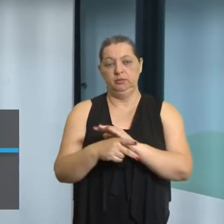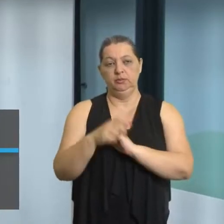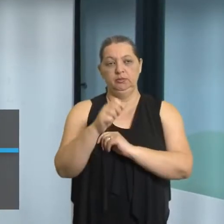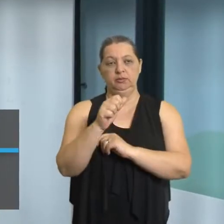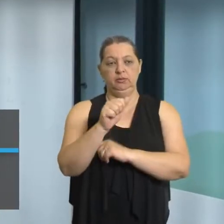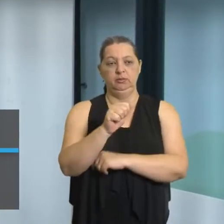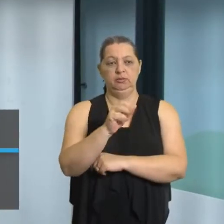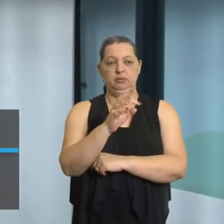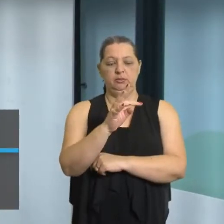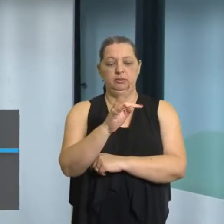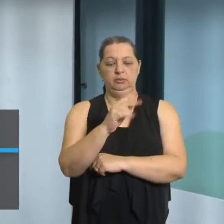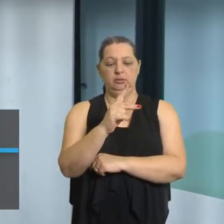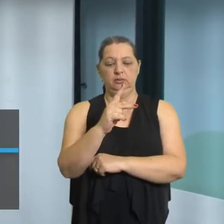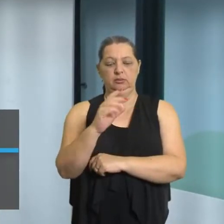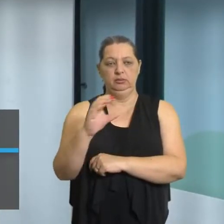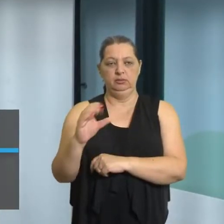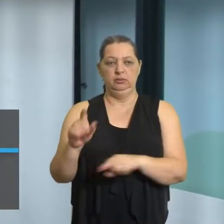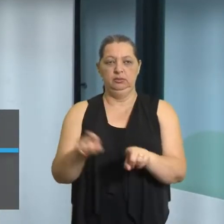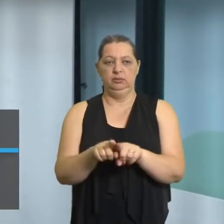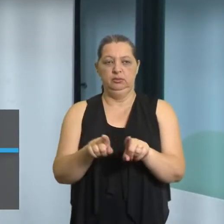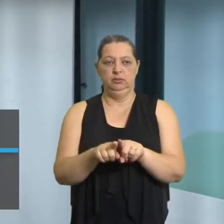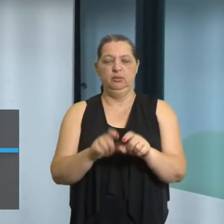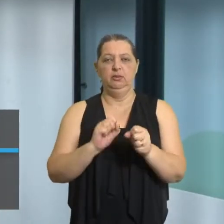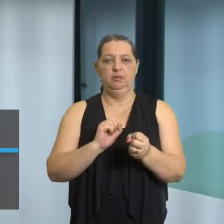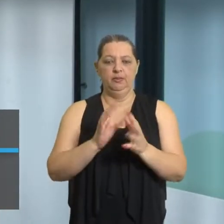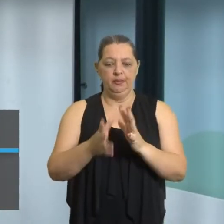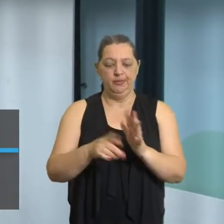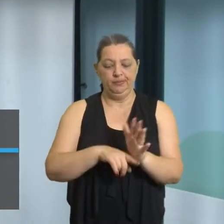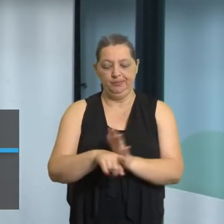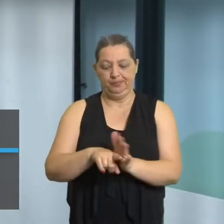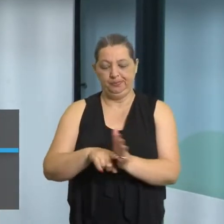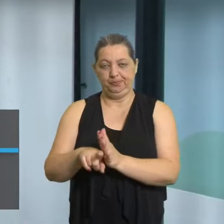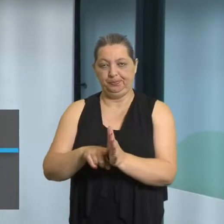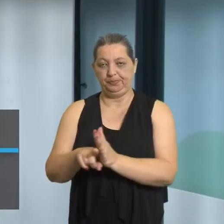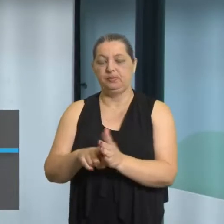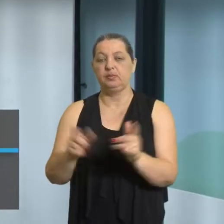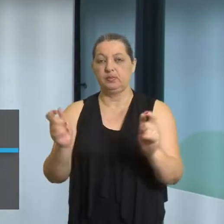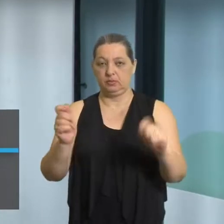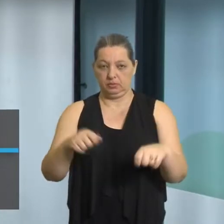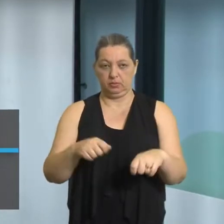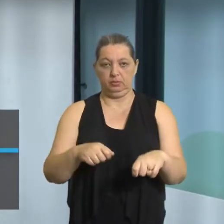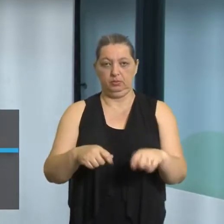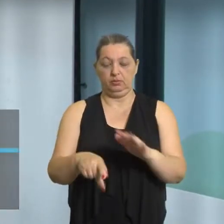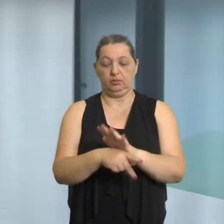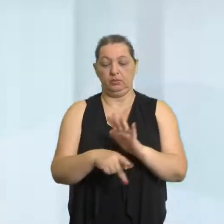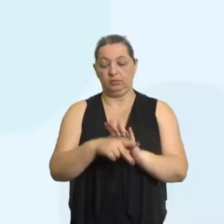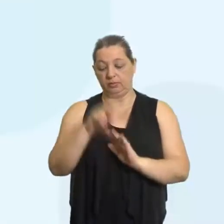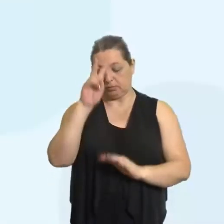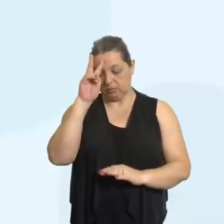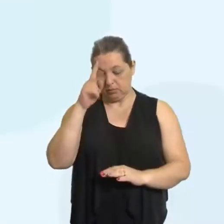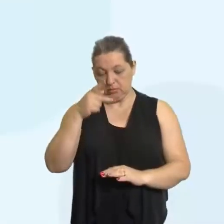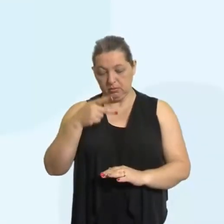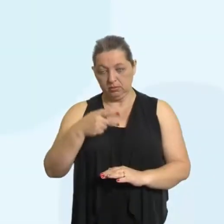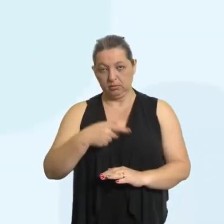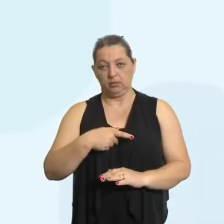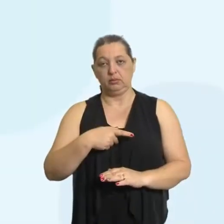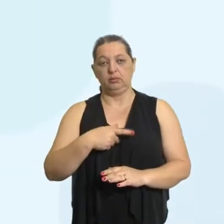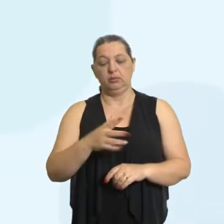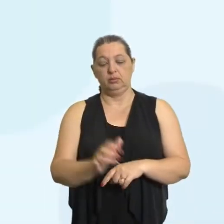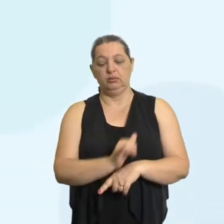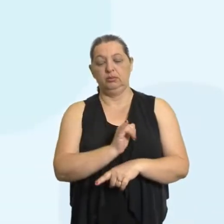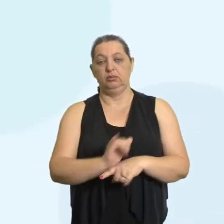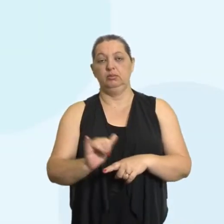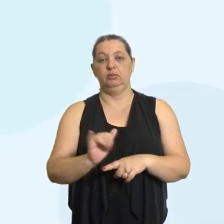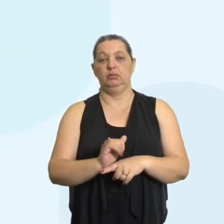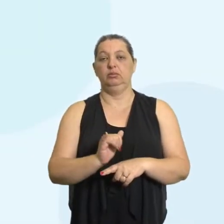conseguiu desenvolver um processo de ação de investigação que vai possibilitar seu próprio aperfeiçoamento pessoal e a sua própria